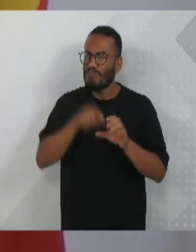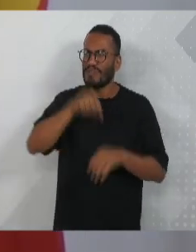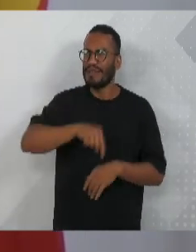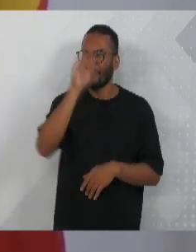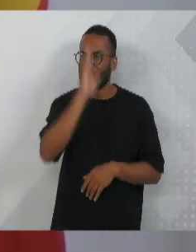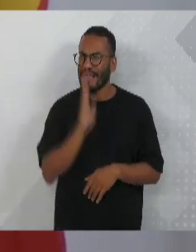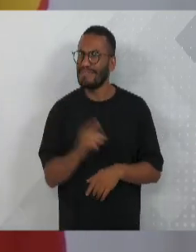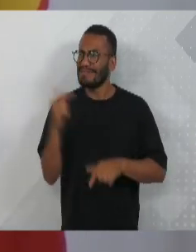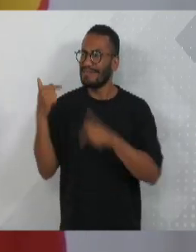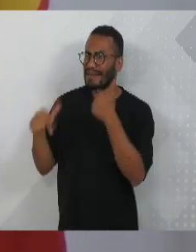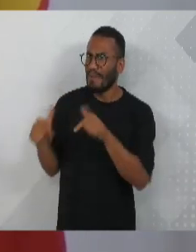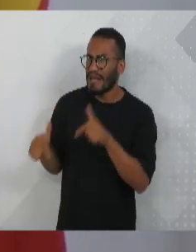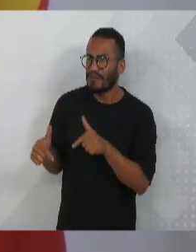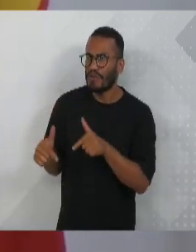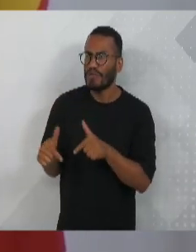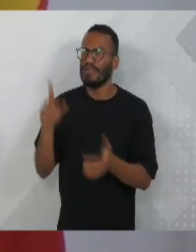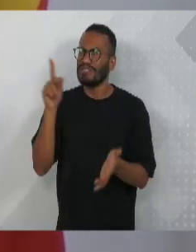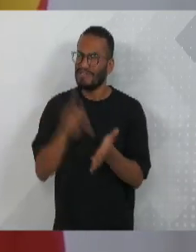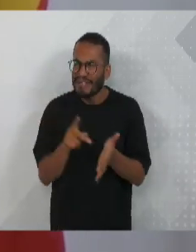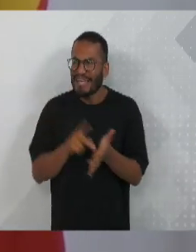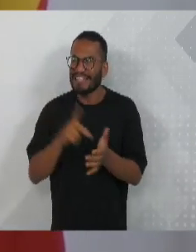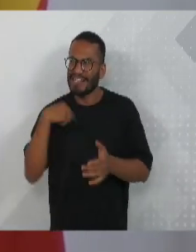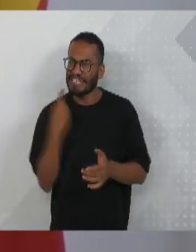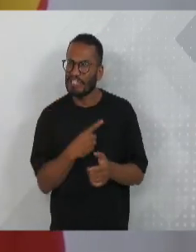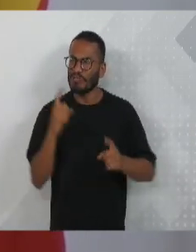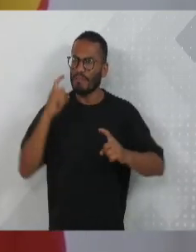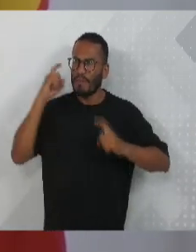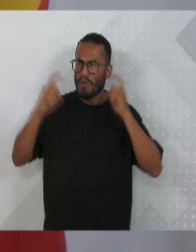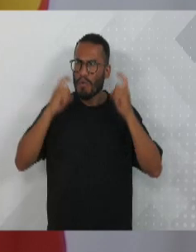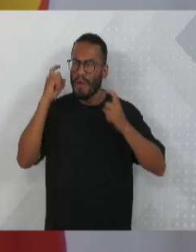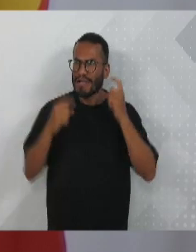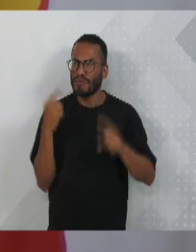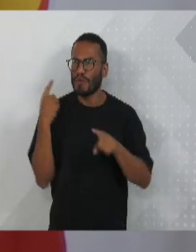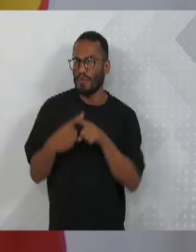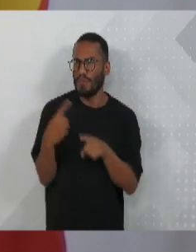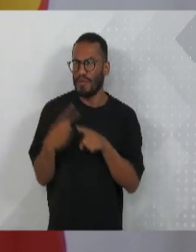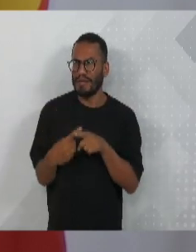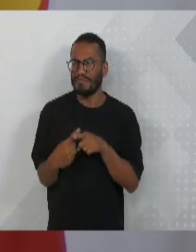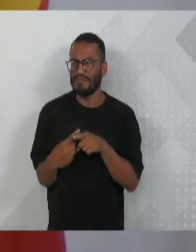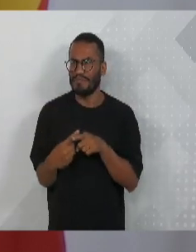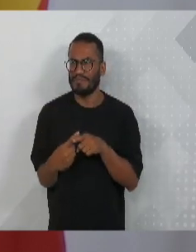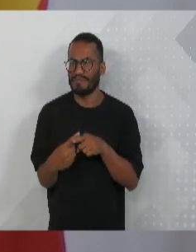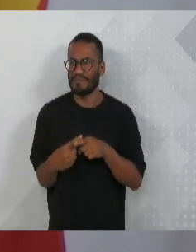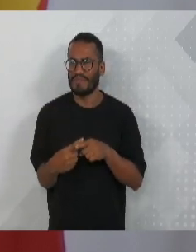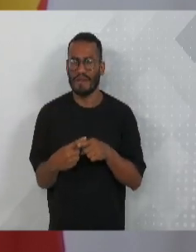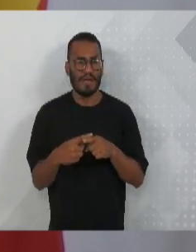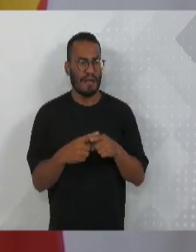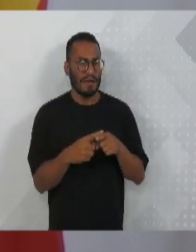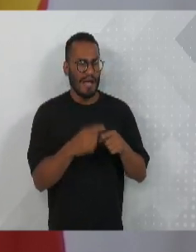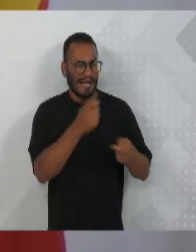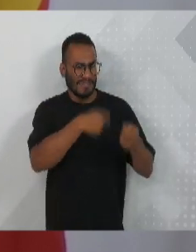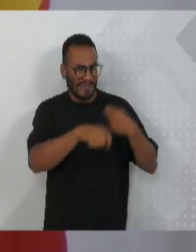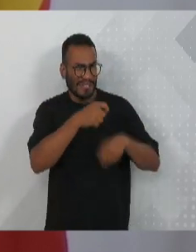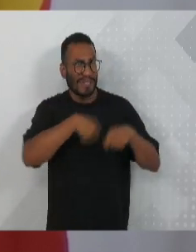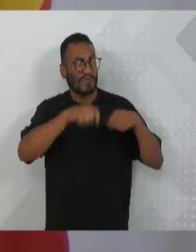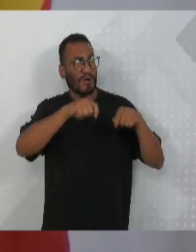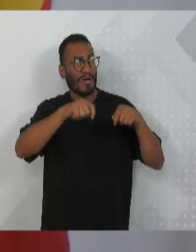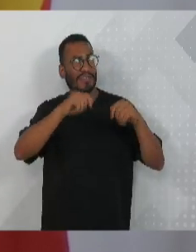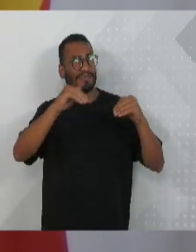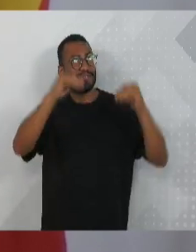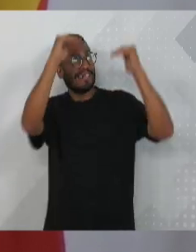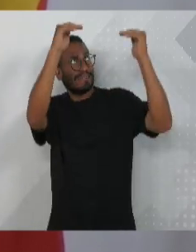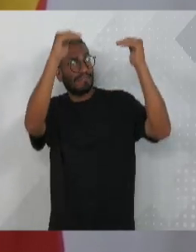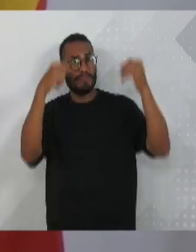trabalhador. Então, realmente, assim, ó, nos preocupa, porque os nossos administradores lá em cima, eles teriam